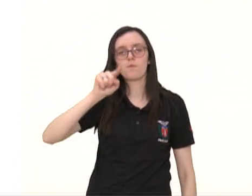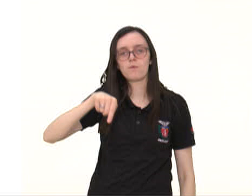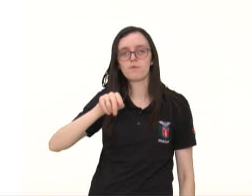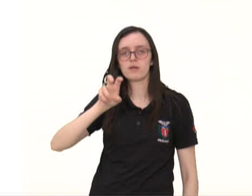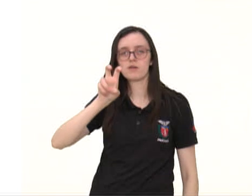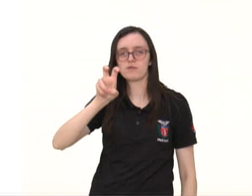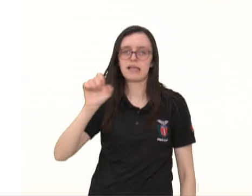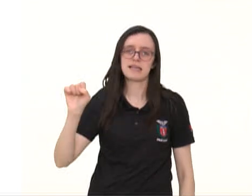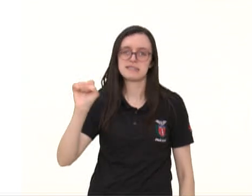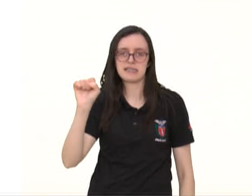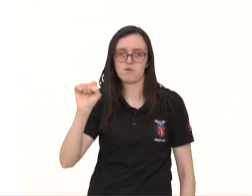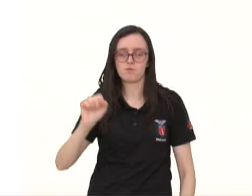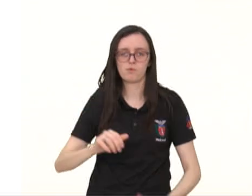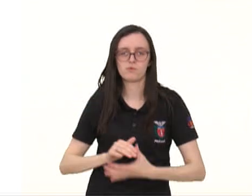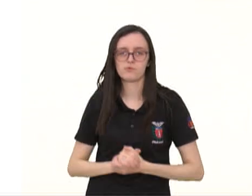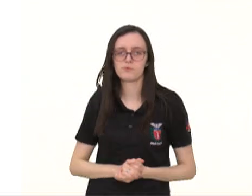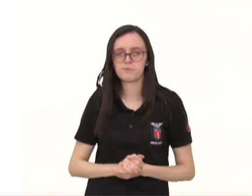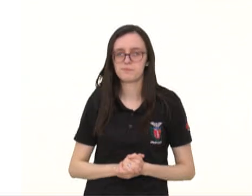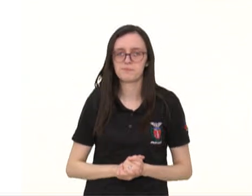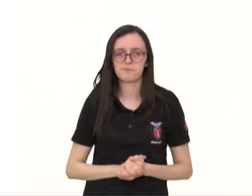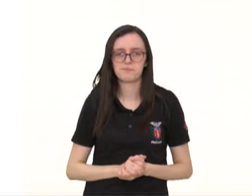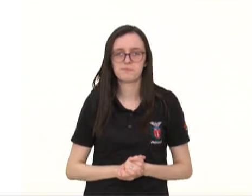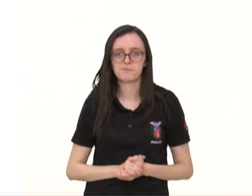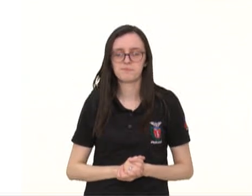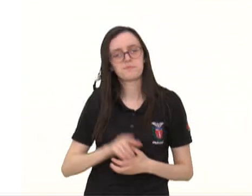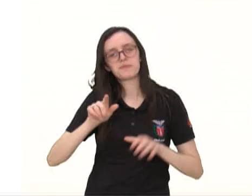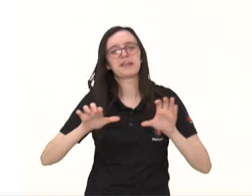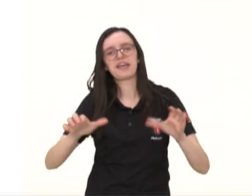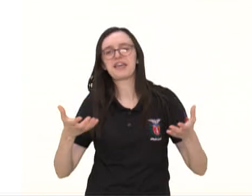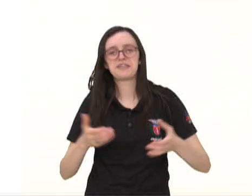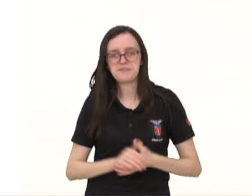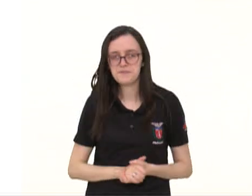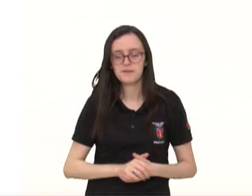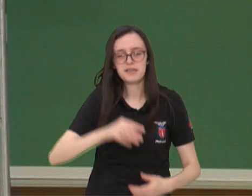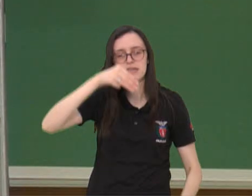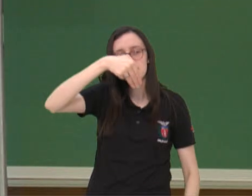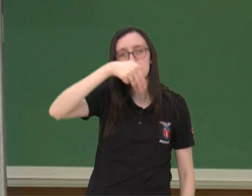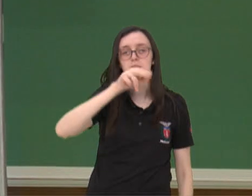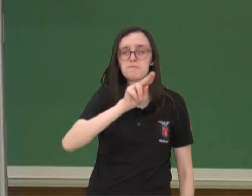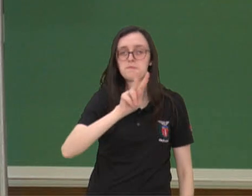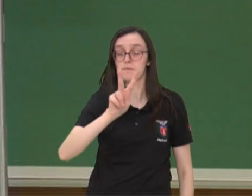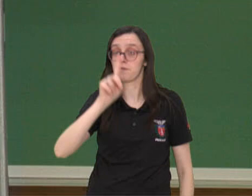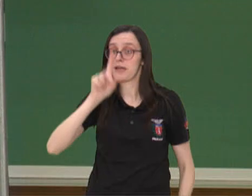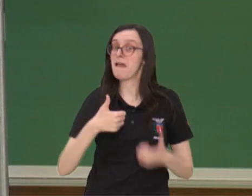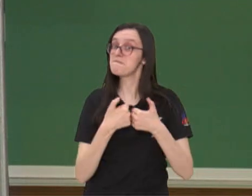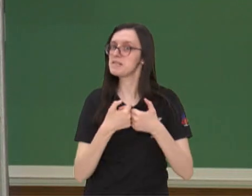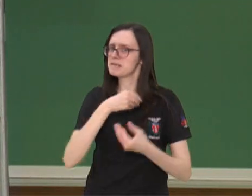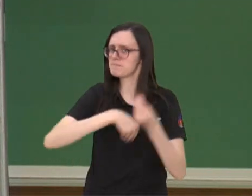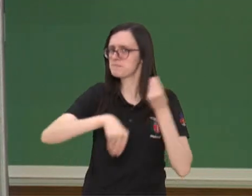4,5 segundos. É isso aí, gente. MUV, hein? Um pouquinho de física.